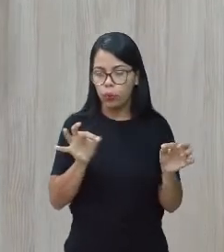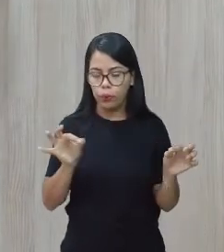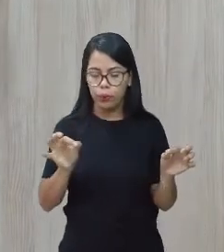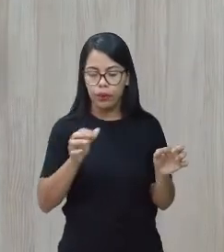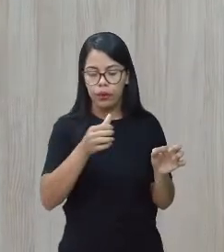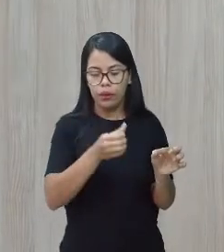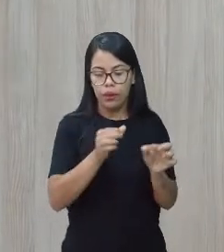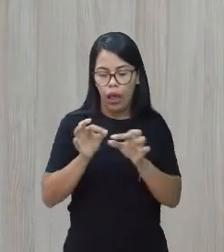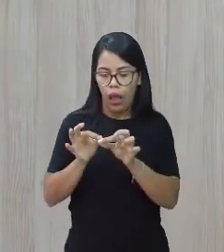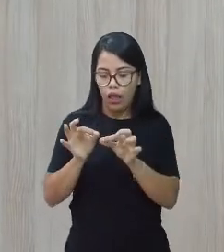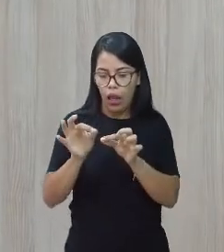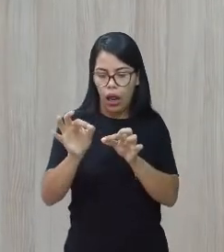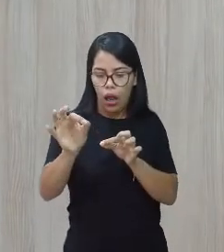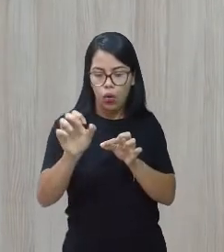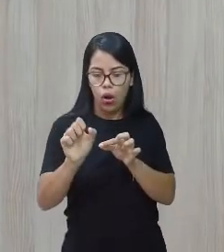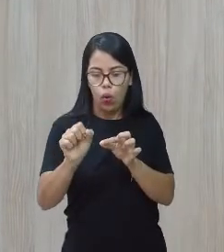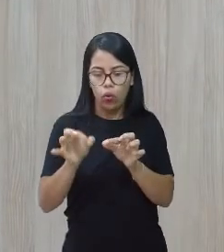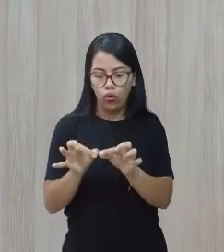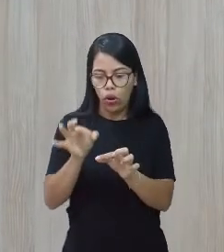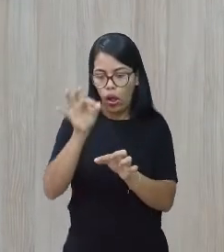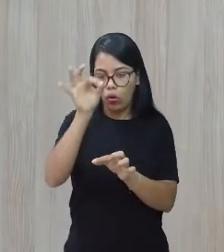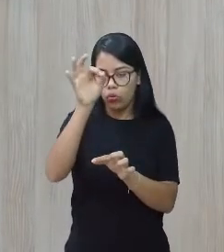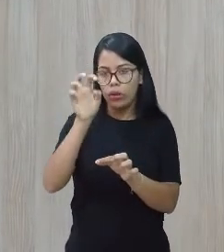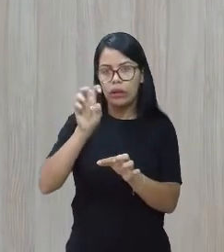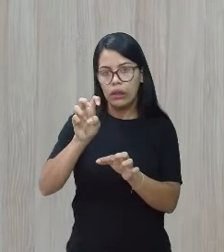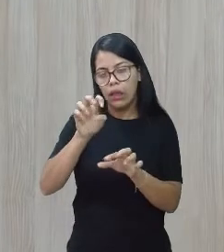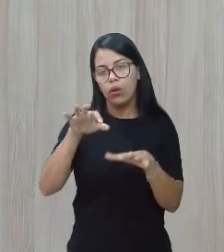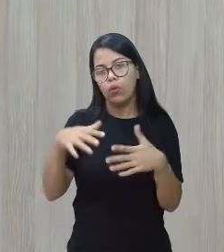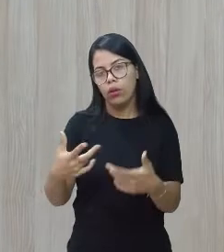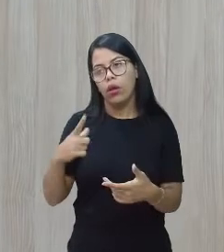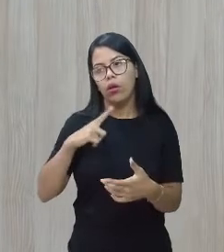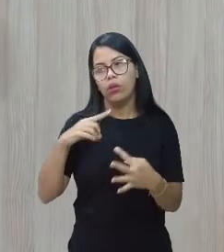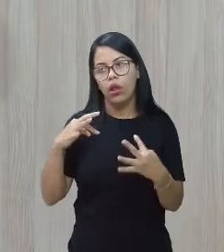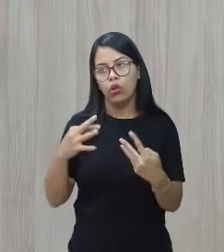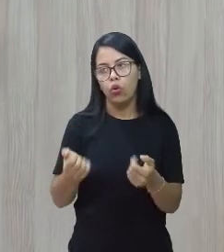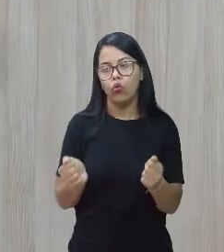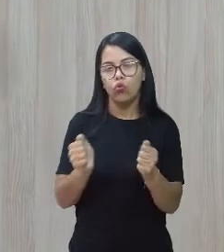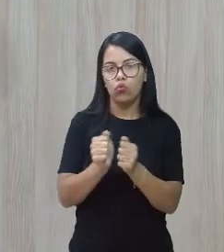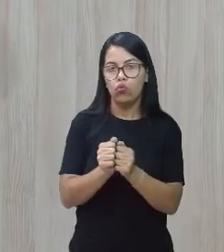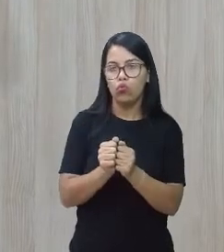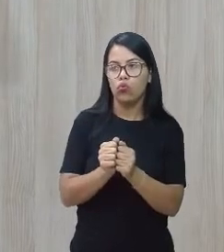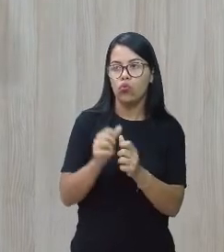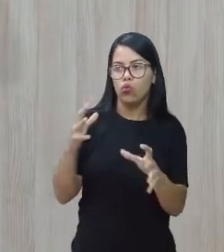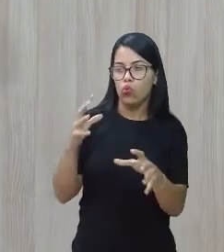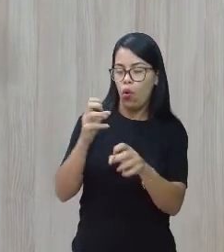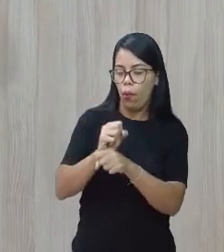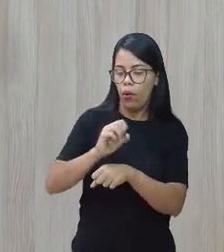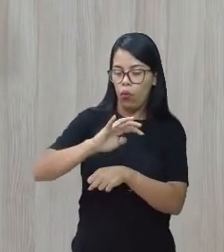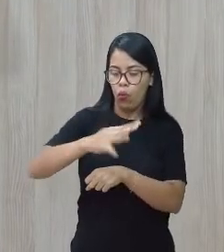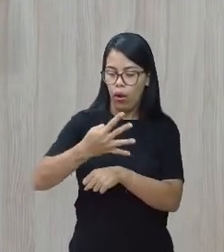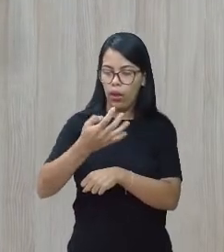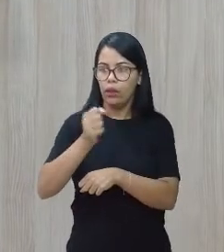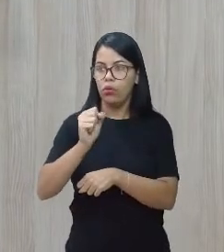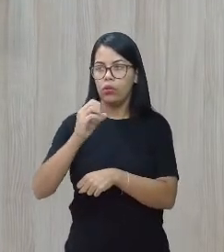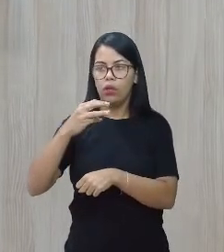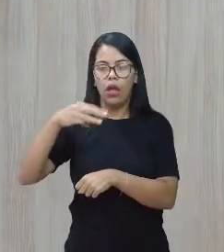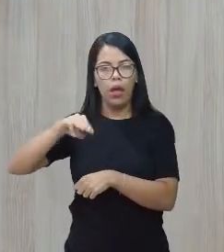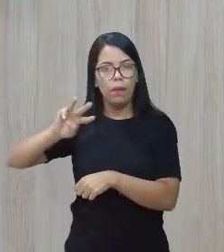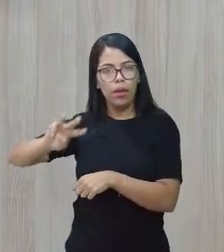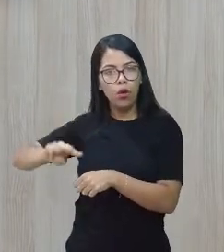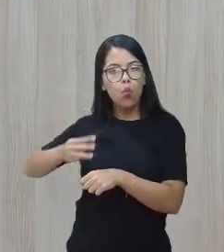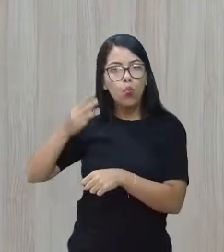de 48 centímetros cúbicos de volume, certo? Mas aí a gente tem que pegar esses mesmos 48 e colocar